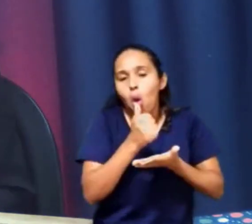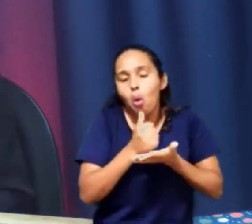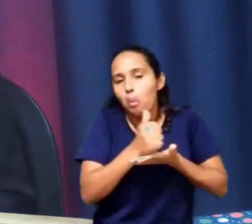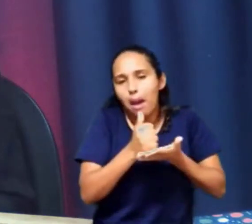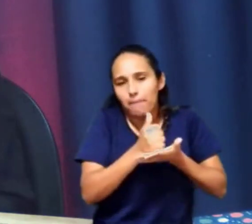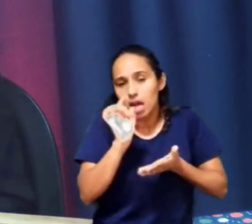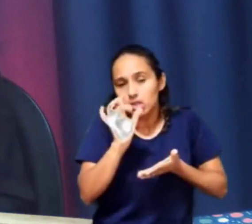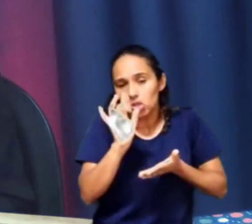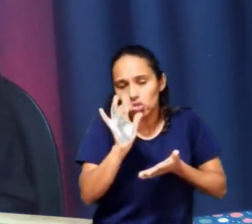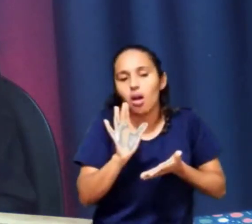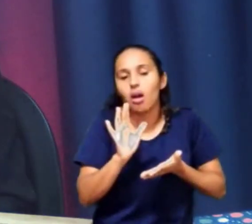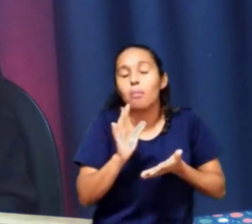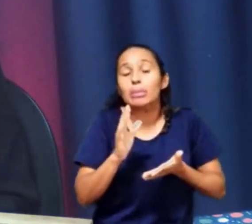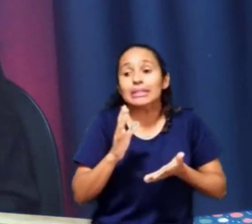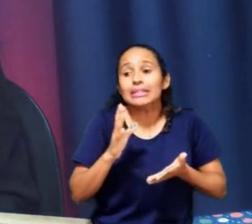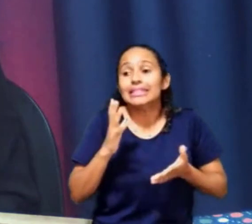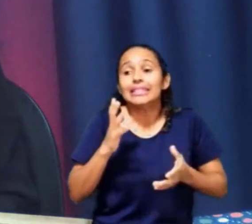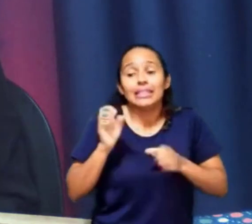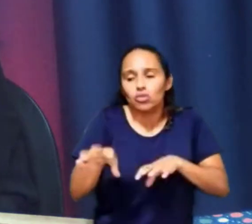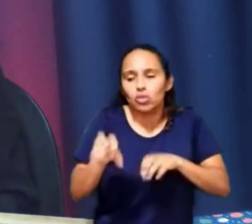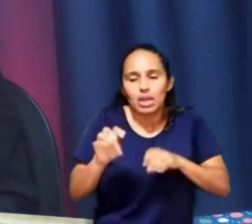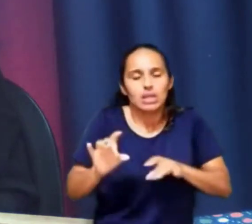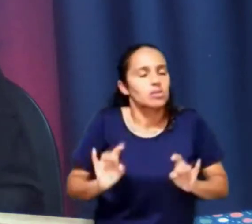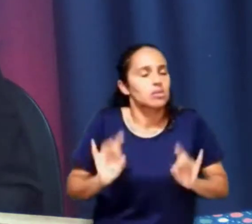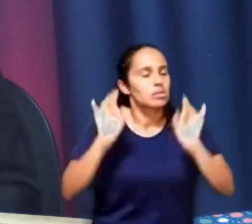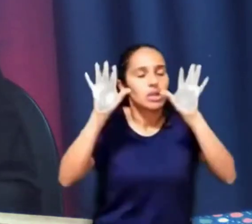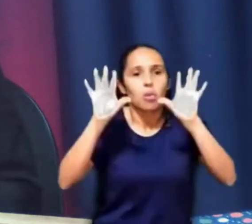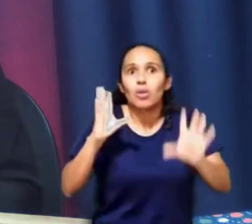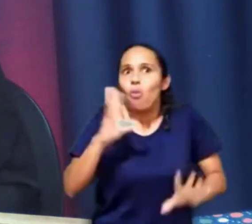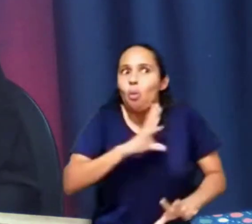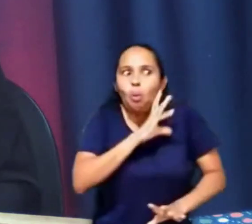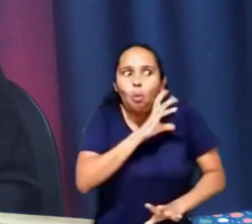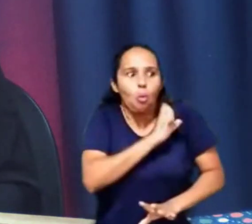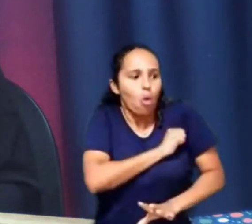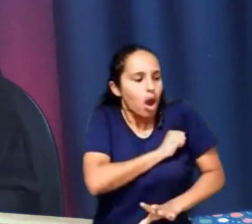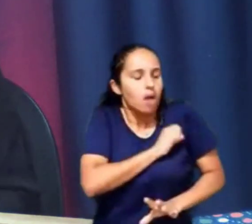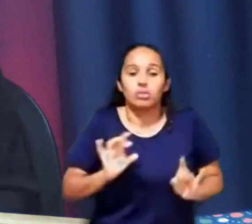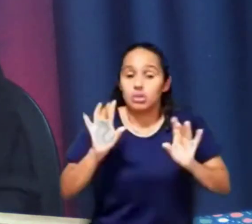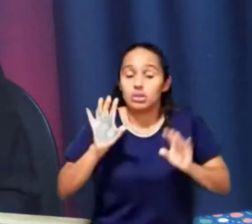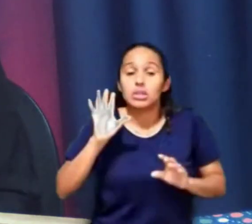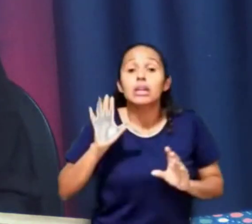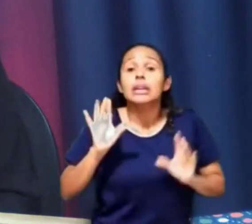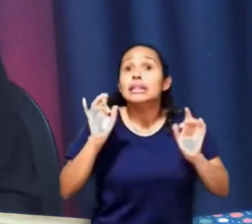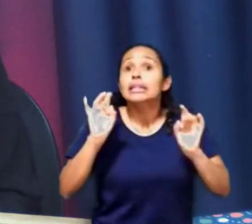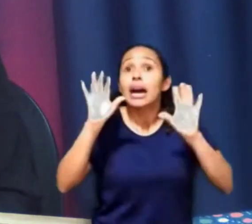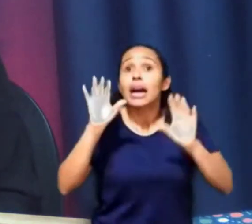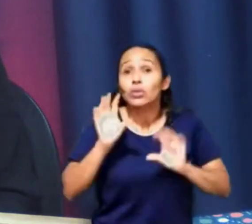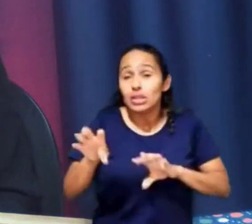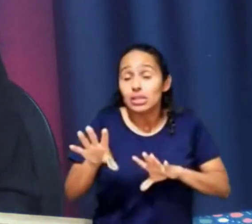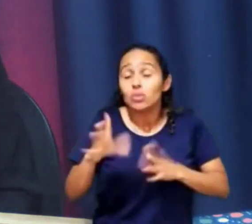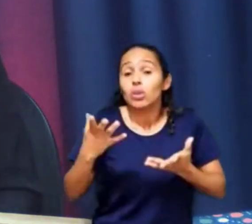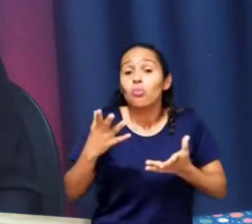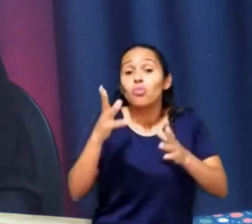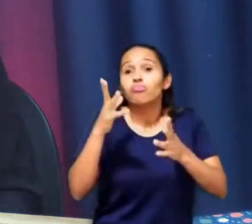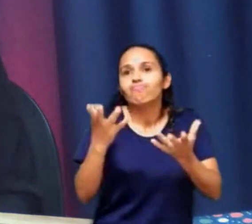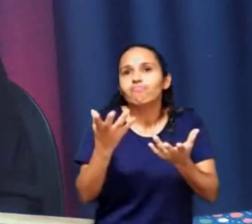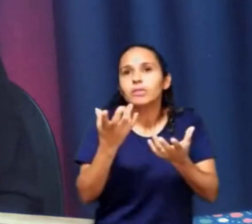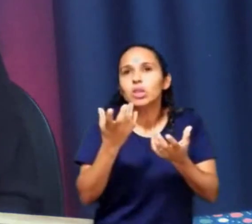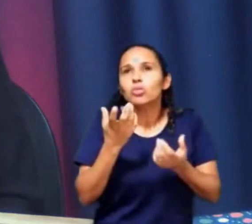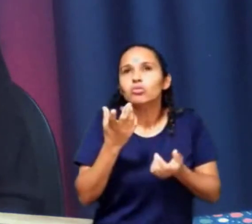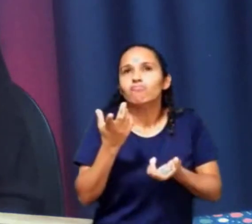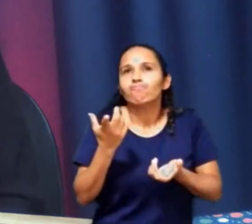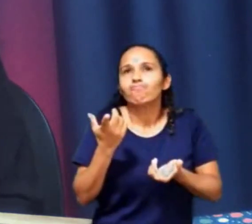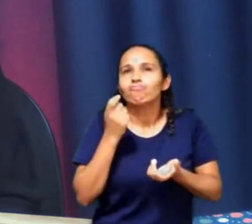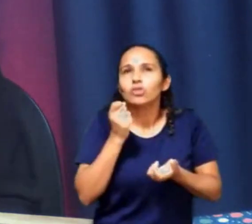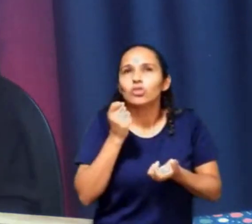dela que eu escolhi também fazer a minha pós-graduação sobre educação especial. E aí eu tive a oportunidade